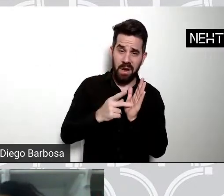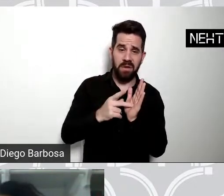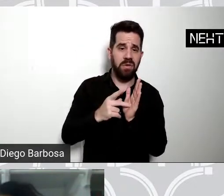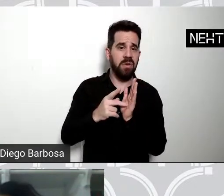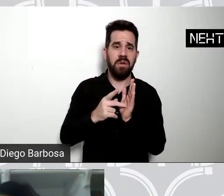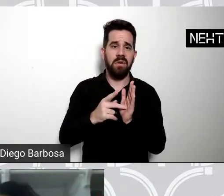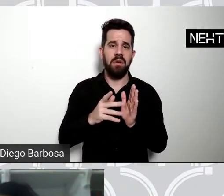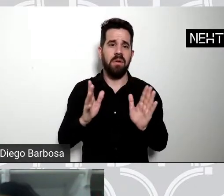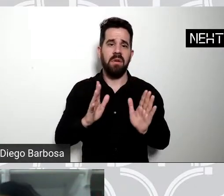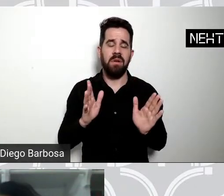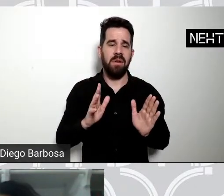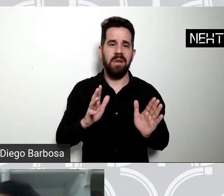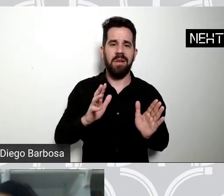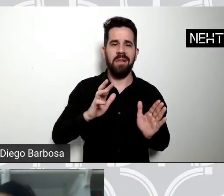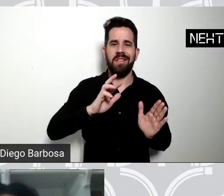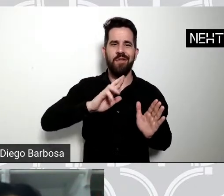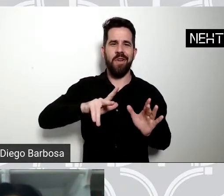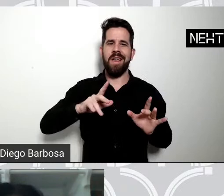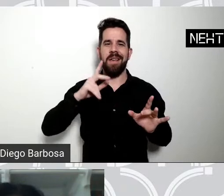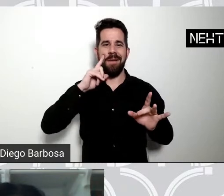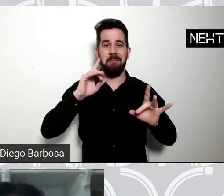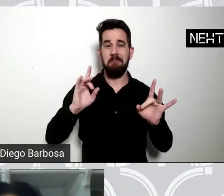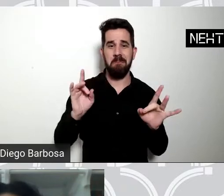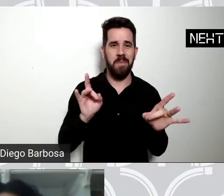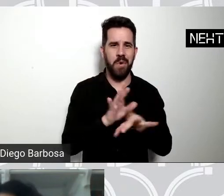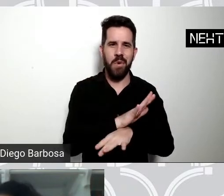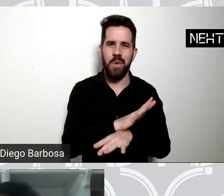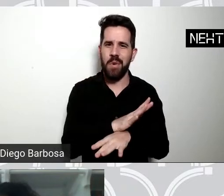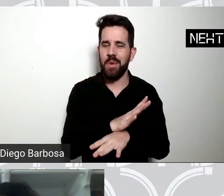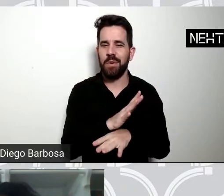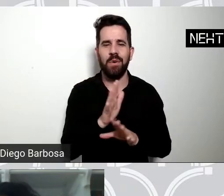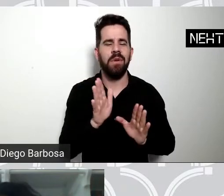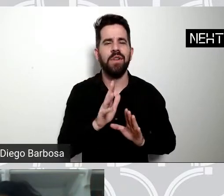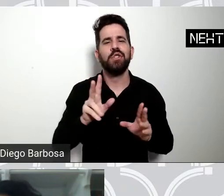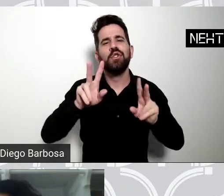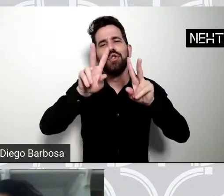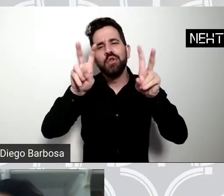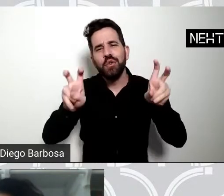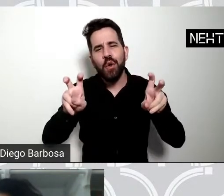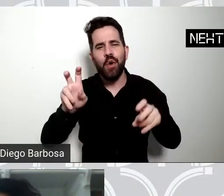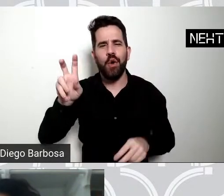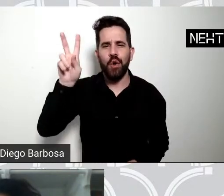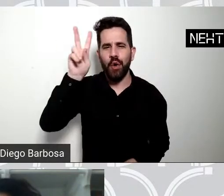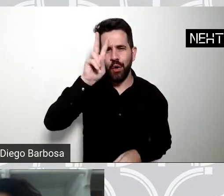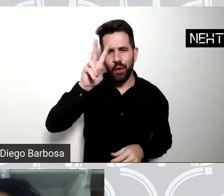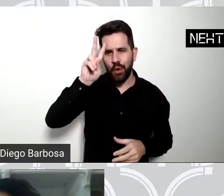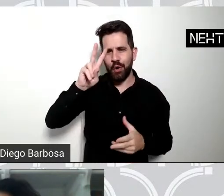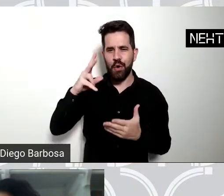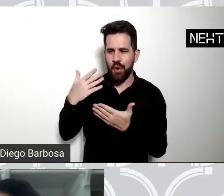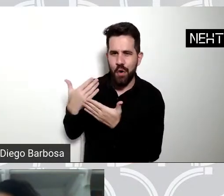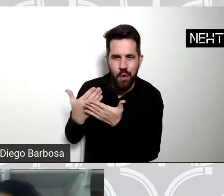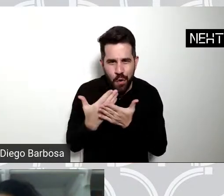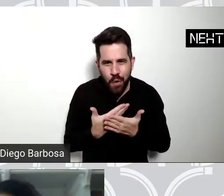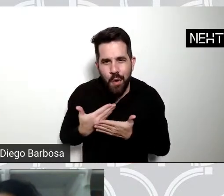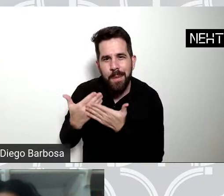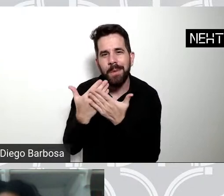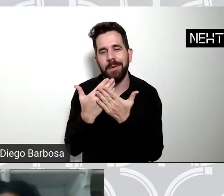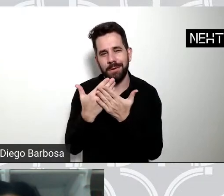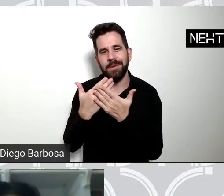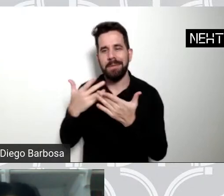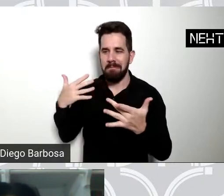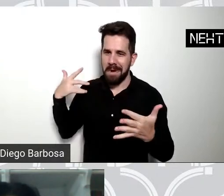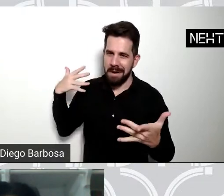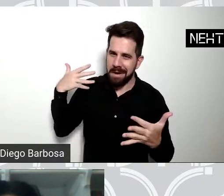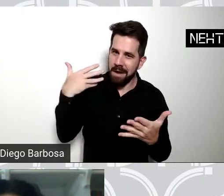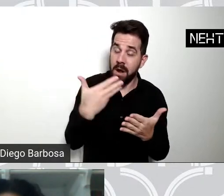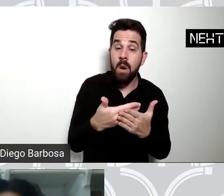um método fino e acabado sobre historiografia ou sobre escrever a história da tradução brasileira